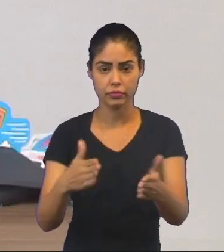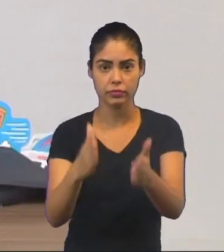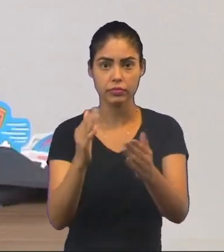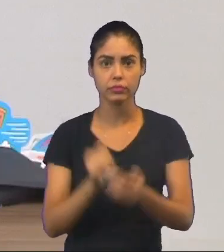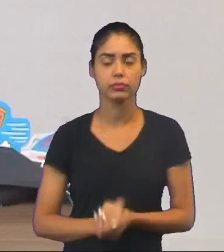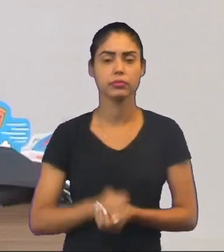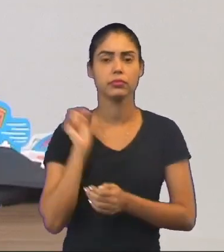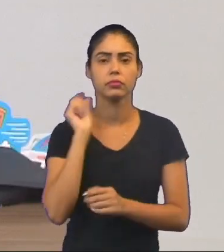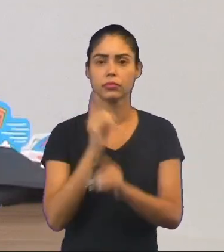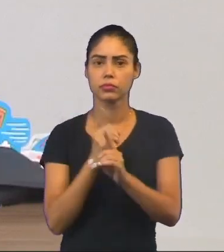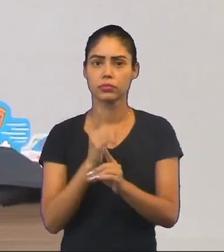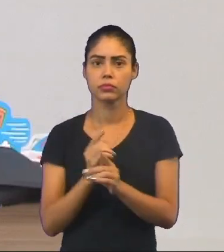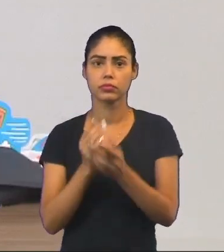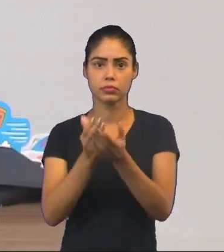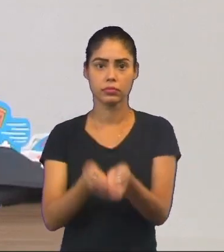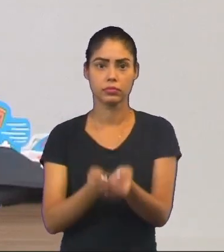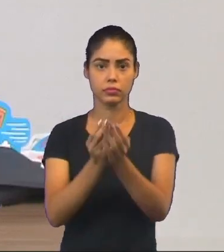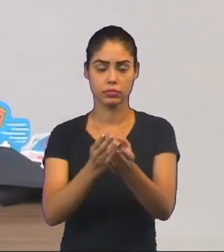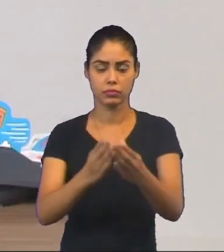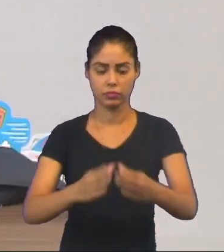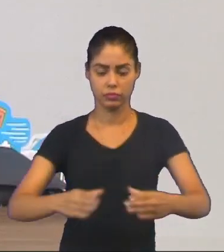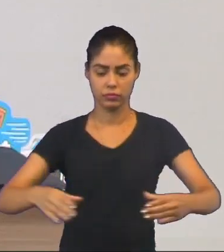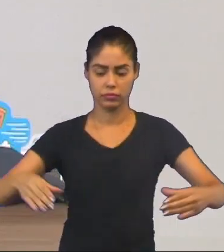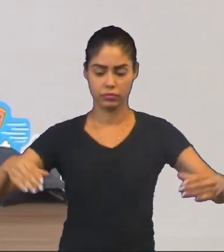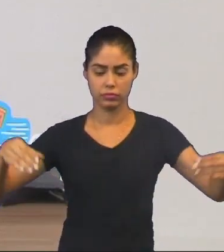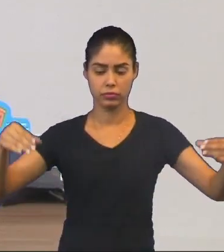que nós podemos encontrar são canoas,